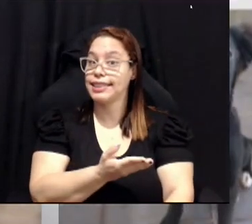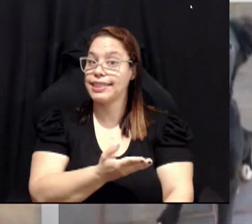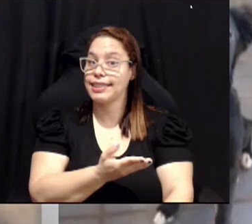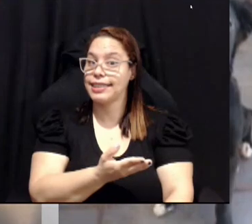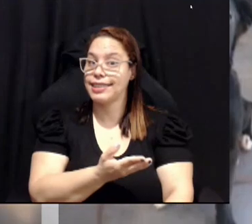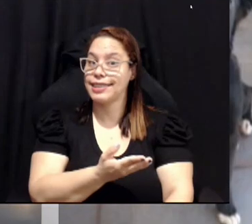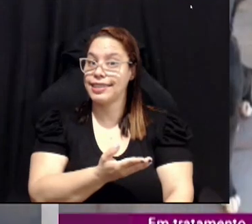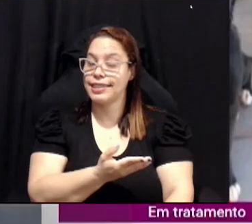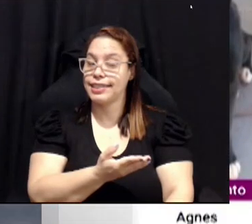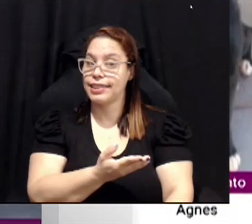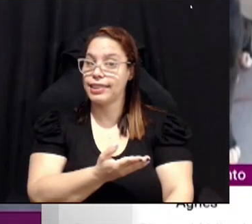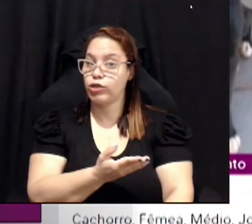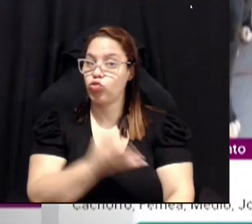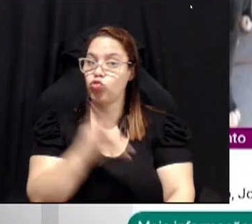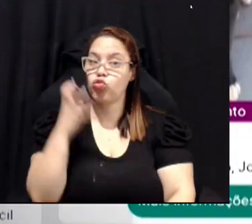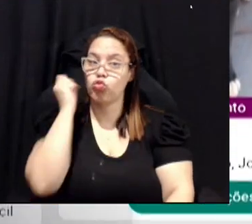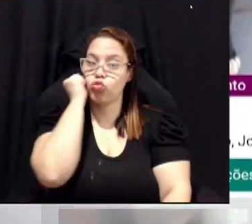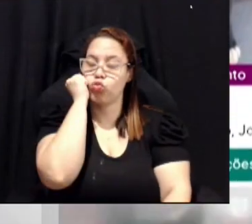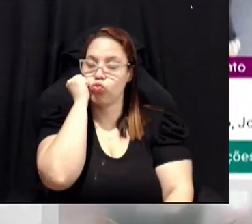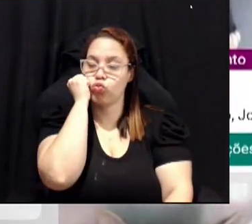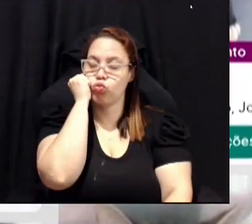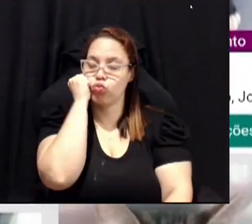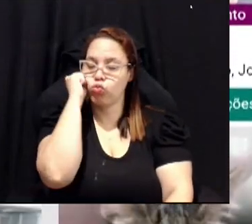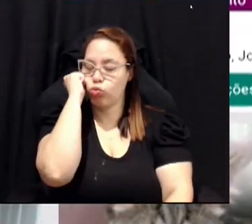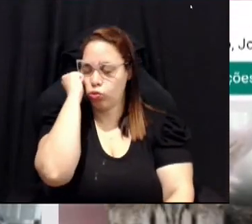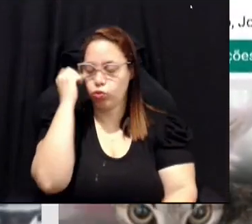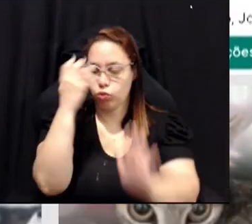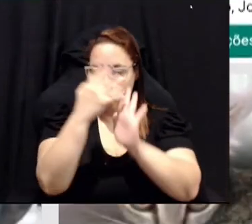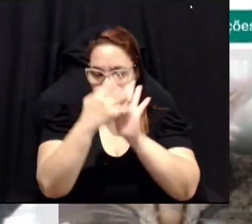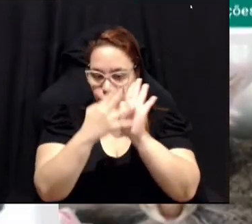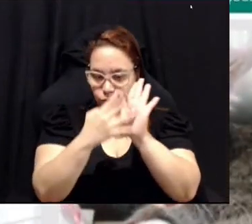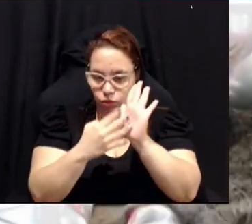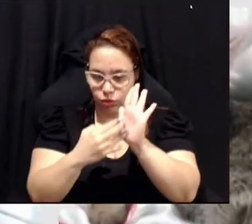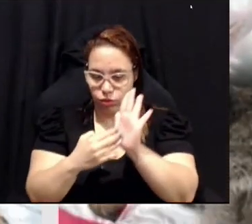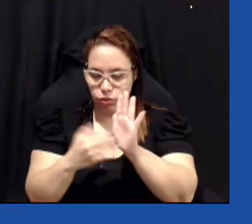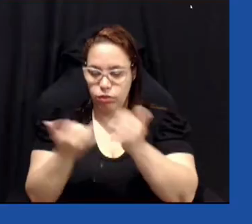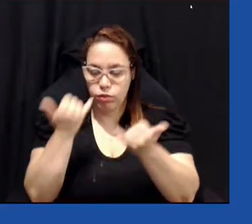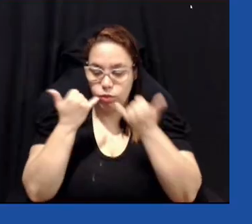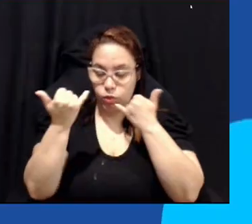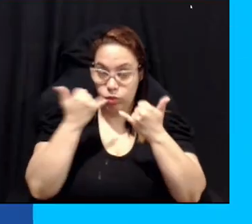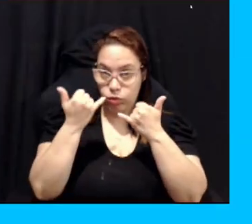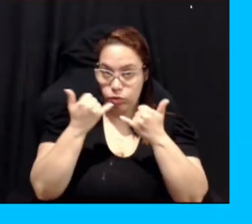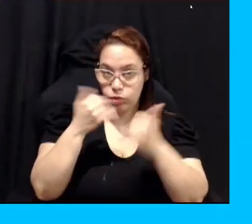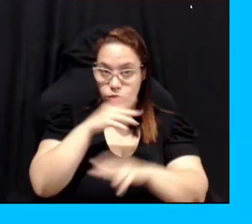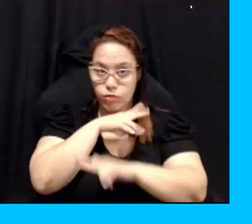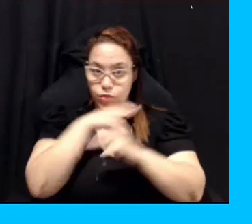ícone Adoção e acessar as fotos e informações sobre os bichinhos.